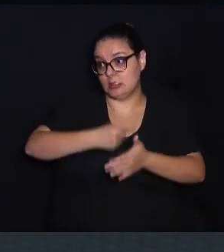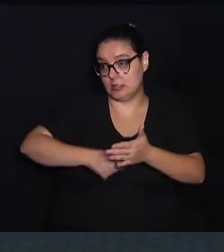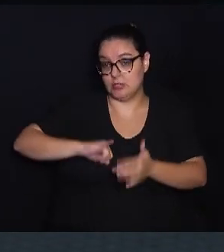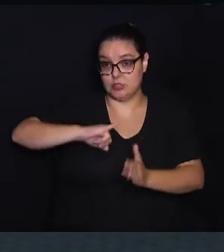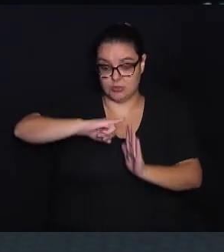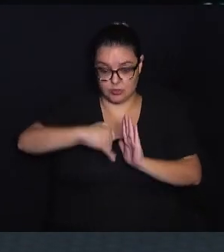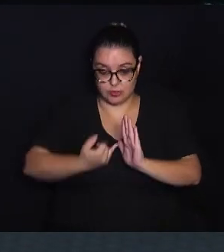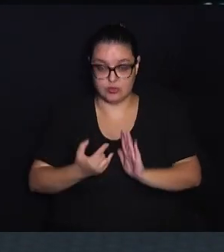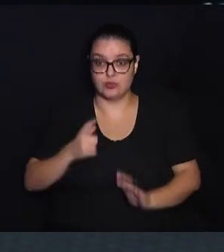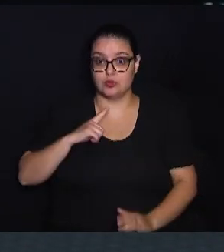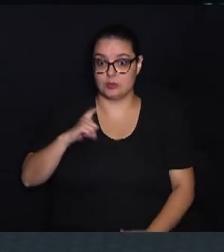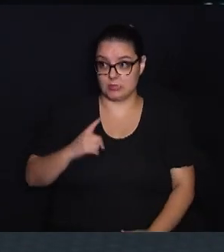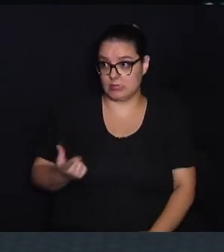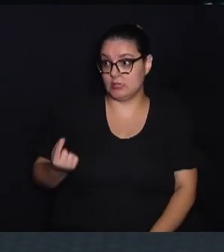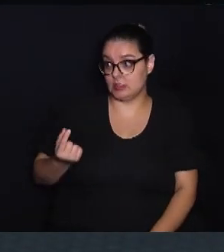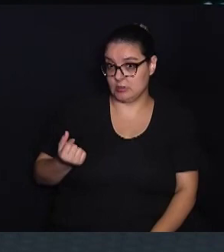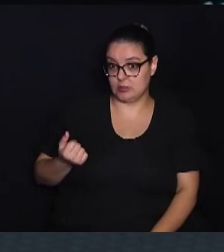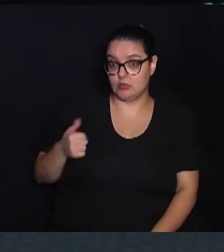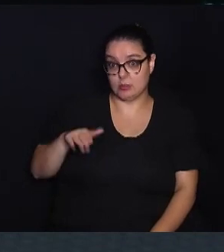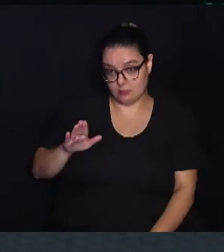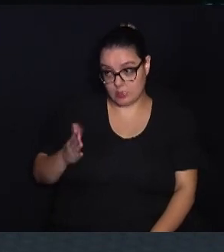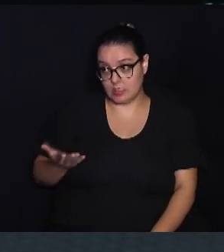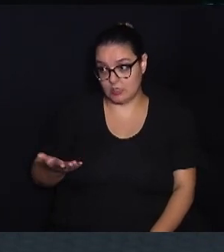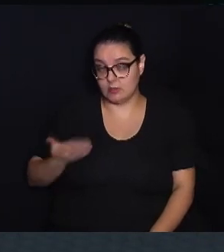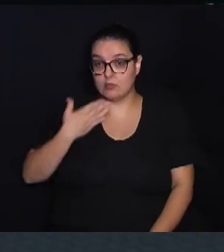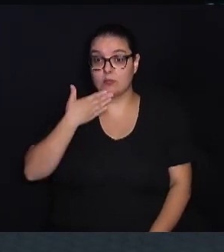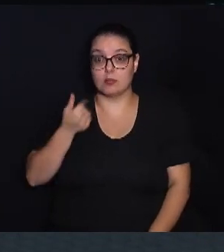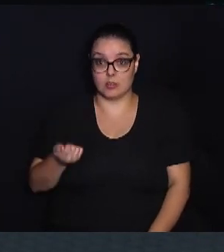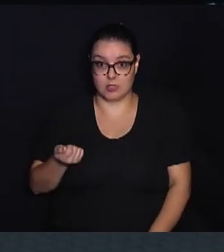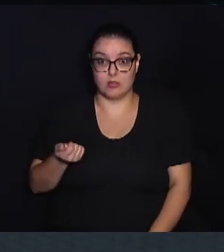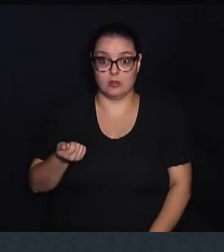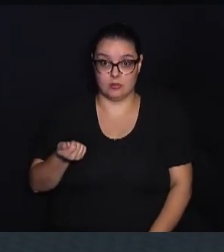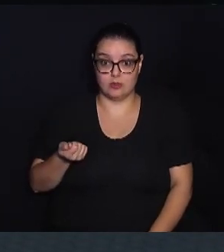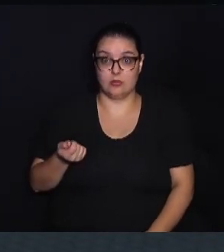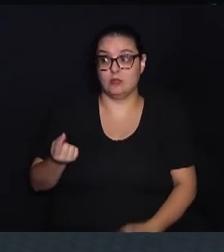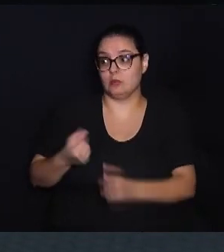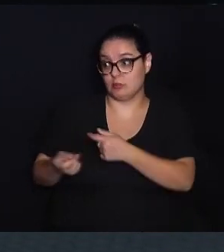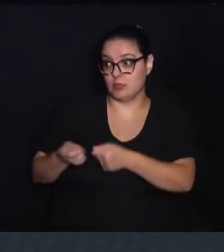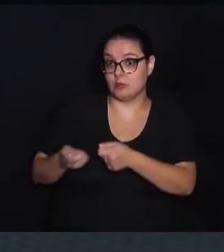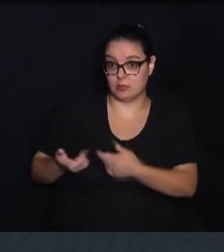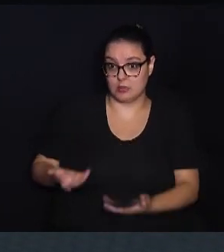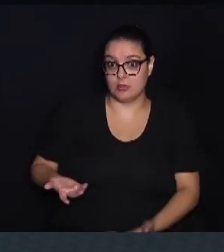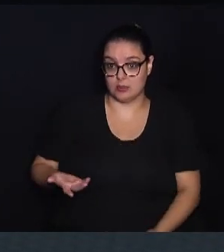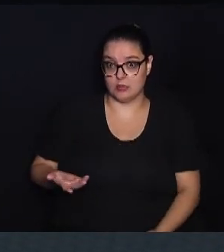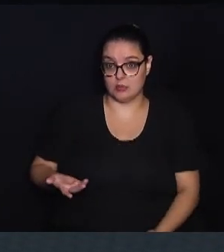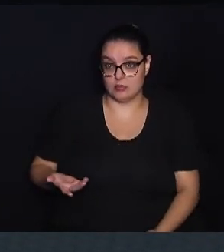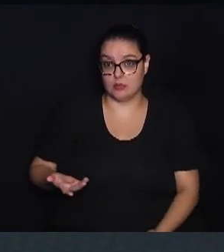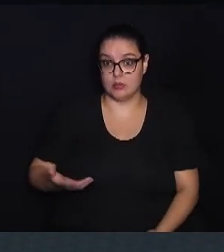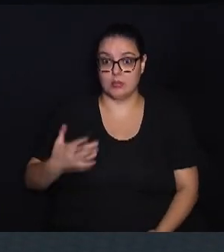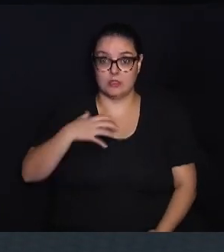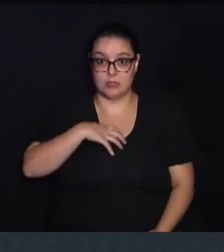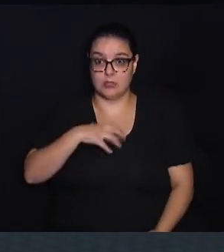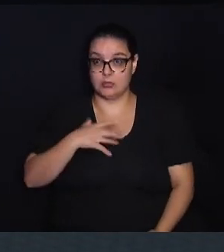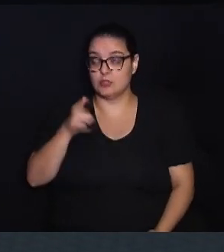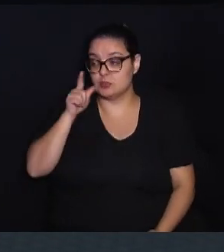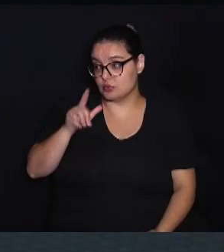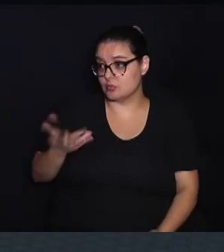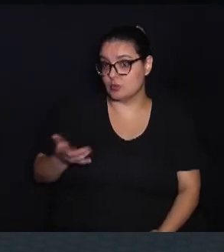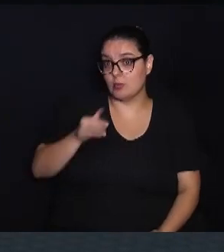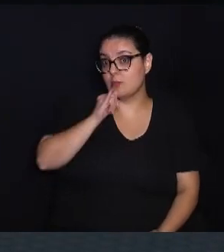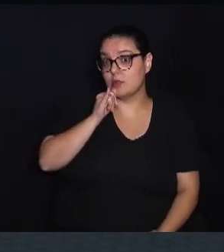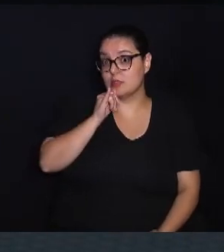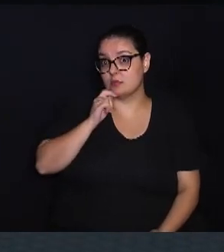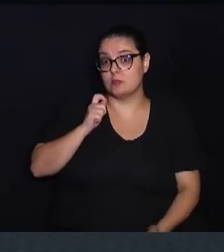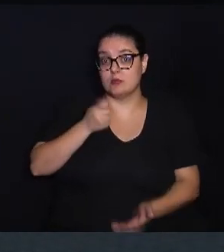de juros e você tem um dinheiro sobrando, é melhor que você negocie. Né? Tem formas de você